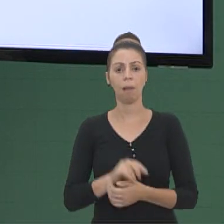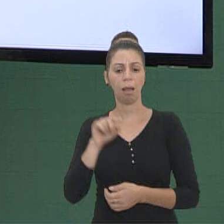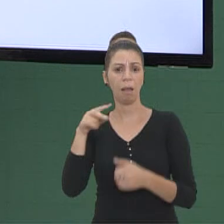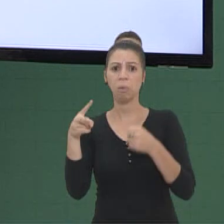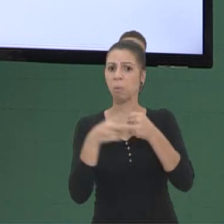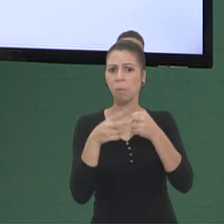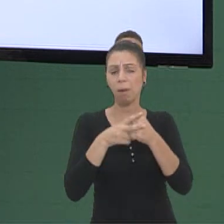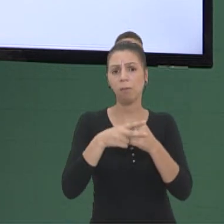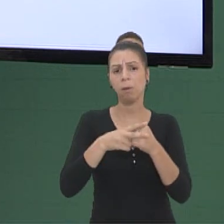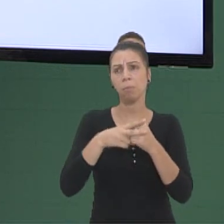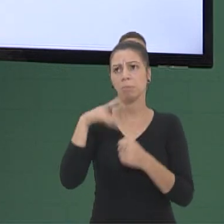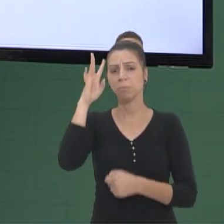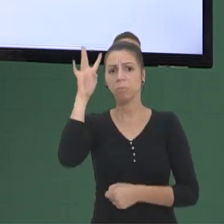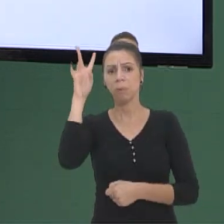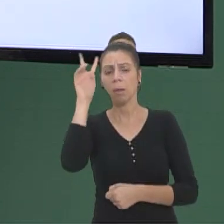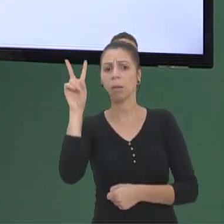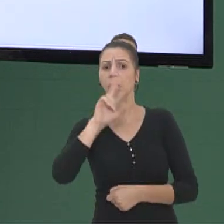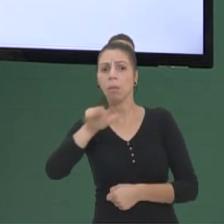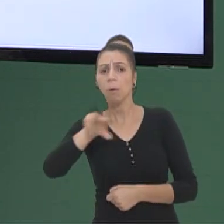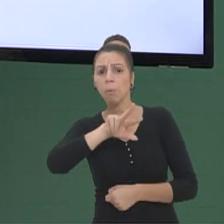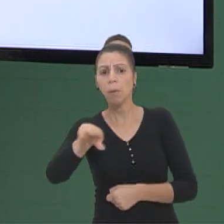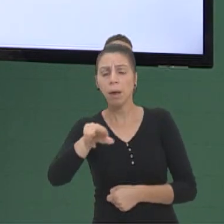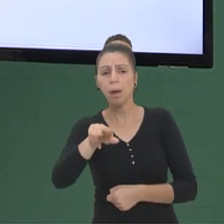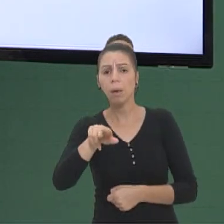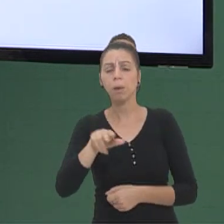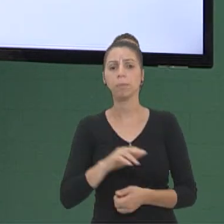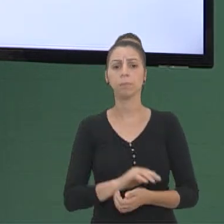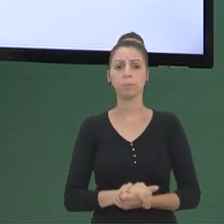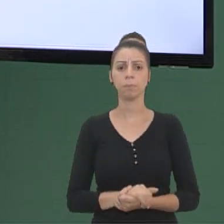também, tá? Segundo quiz.